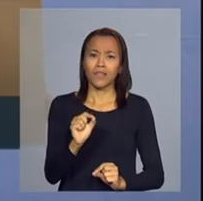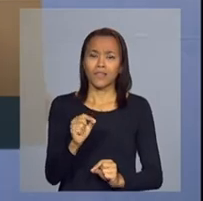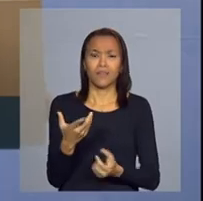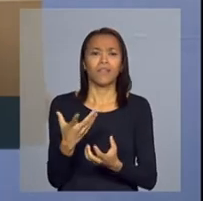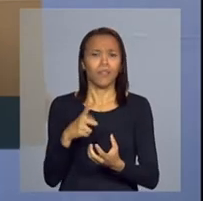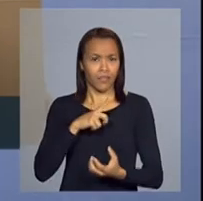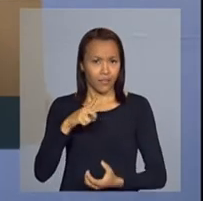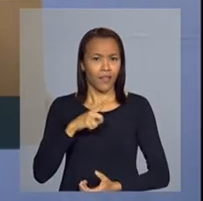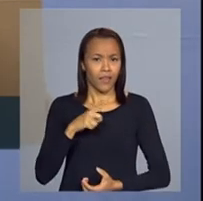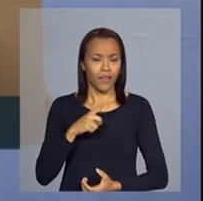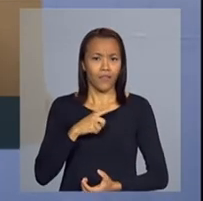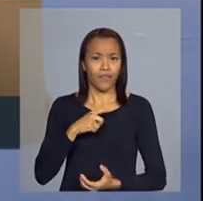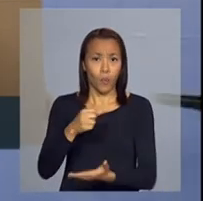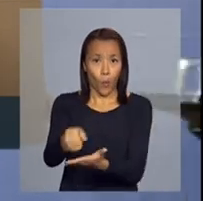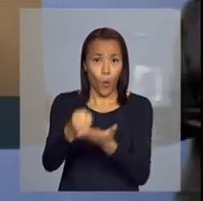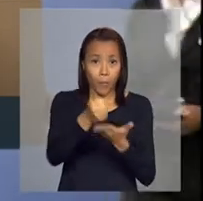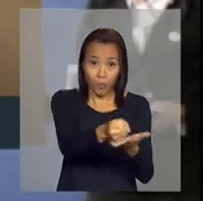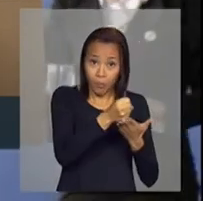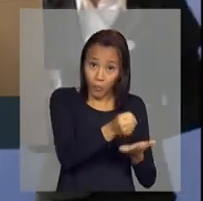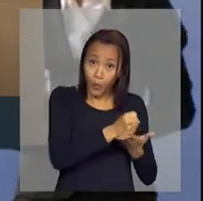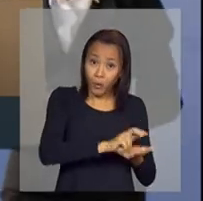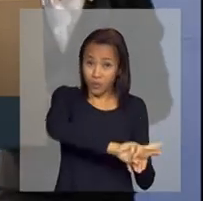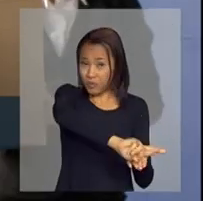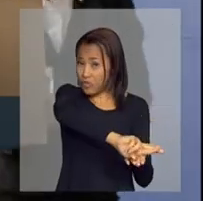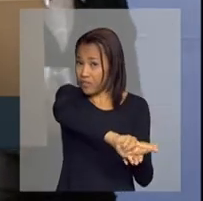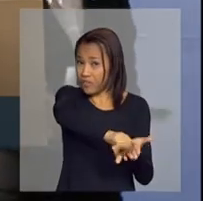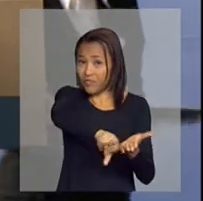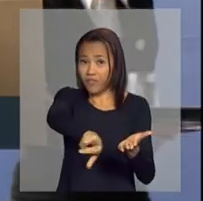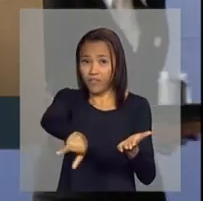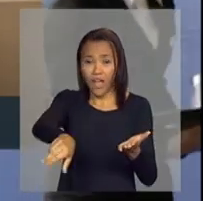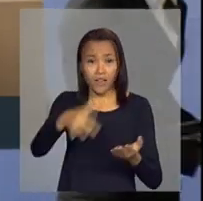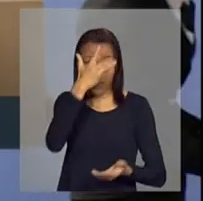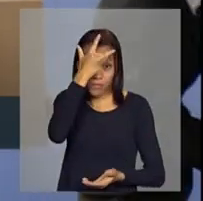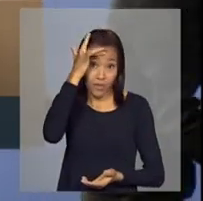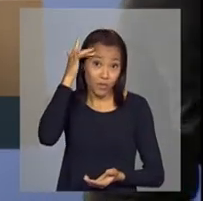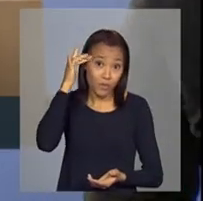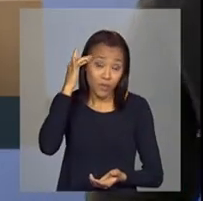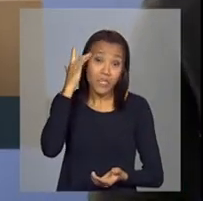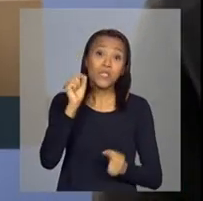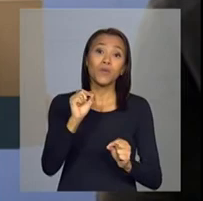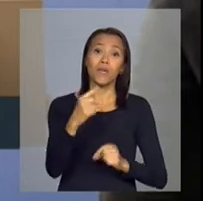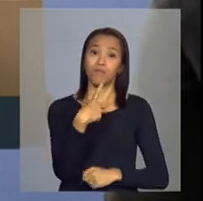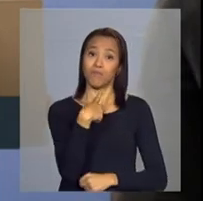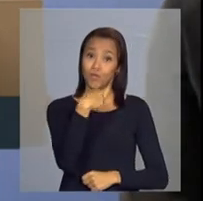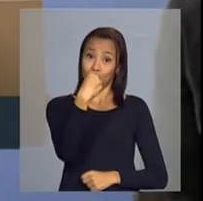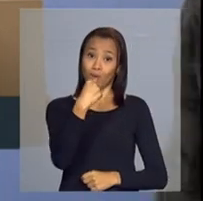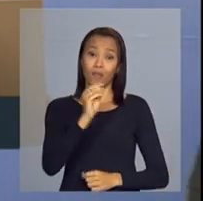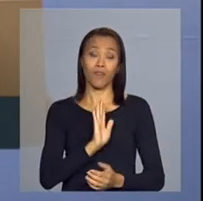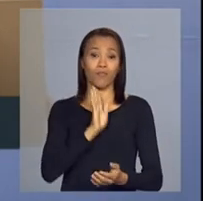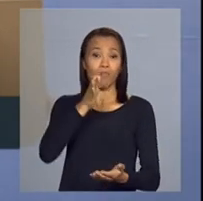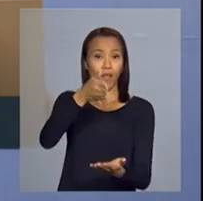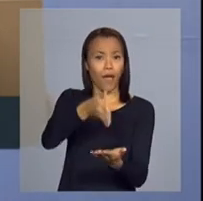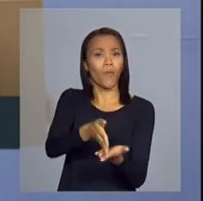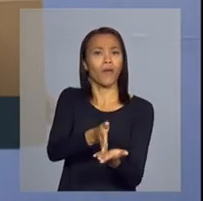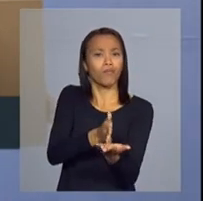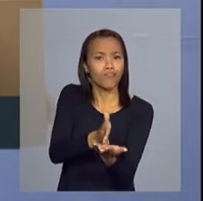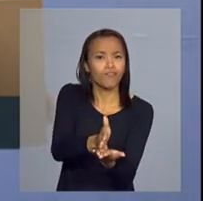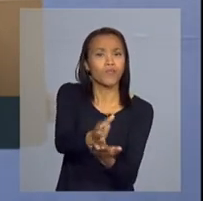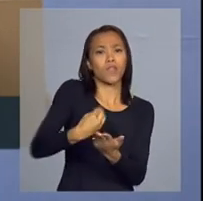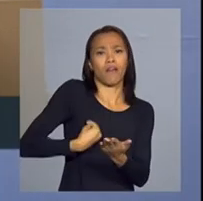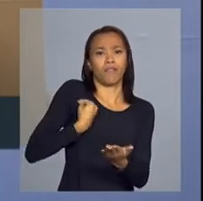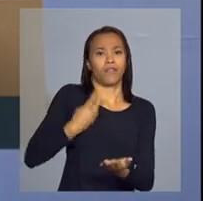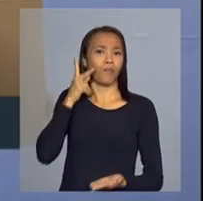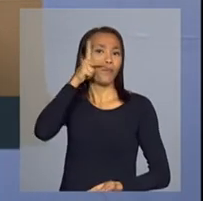homens, como Roberto Magalhães, Miguel Arraes, que me encaminharam na minha vida política e